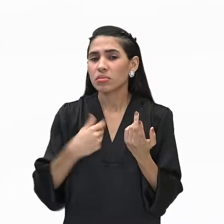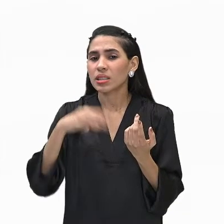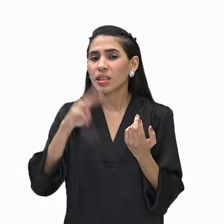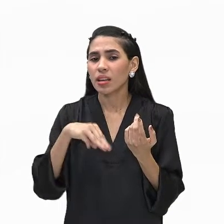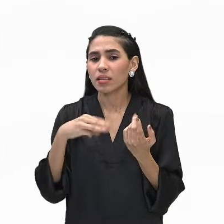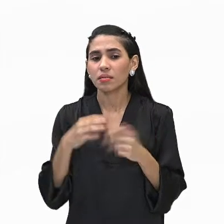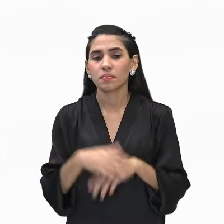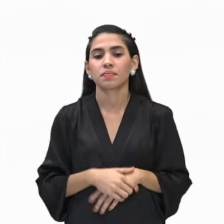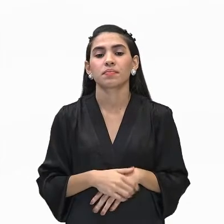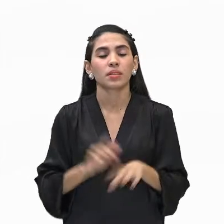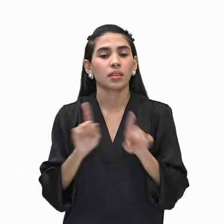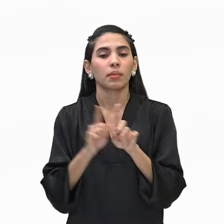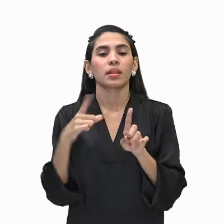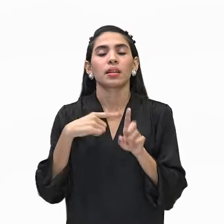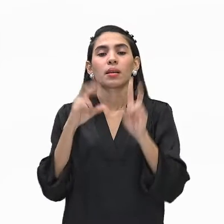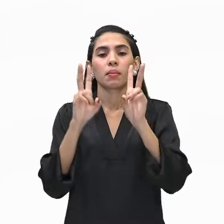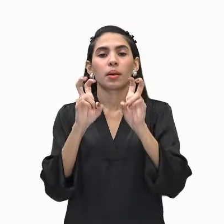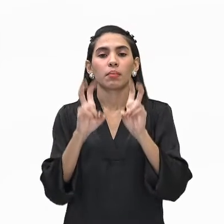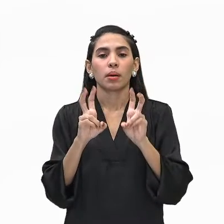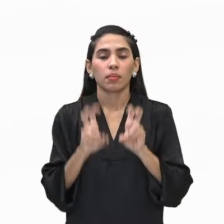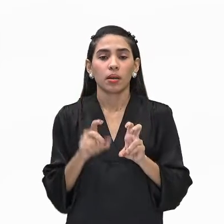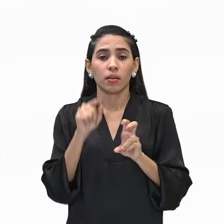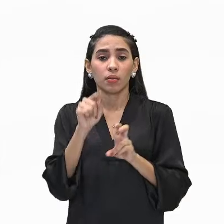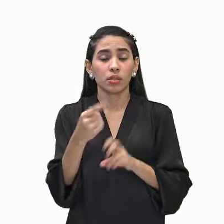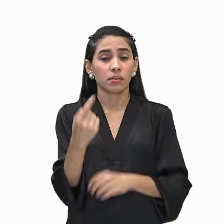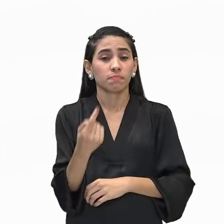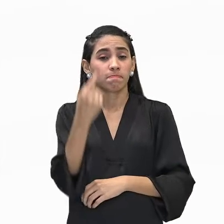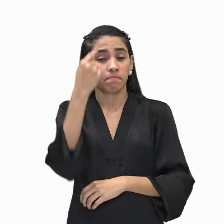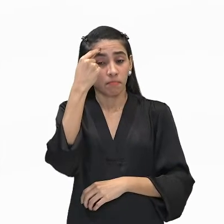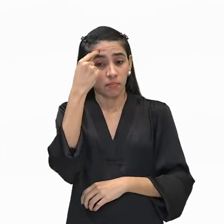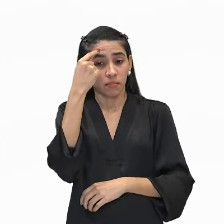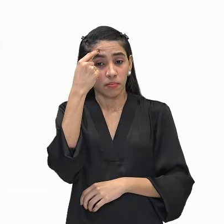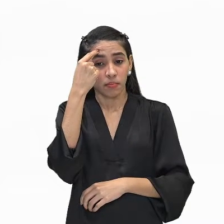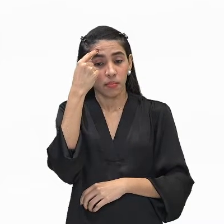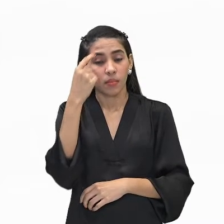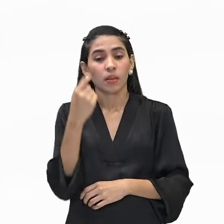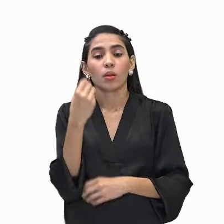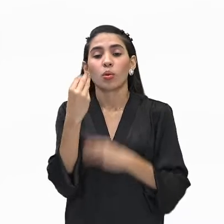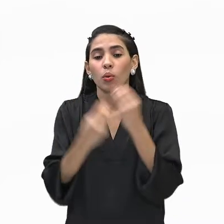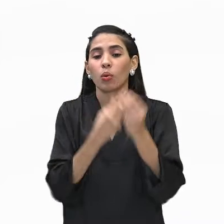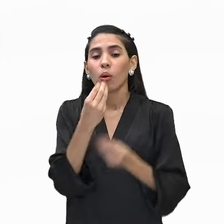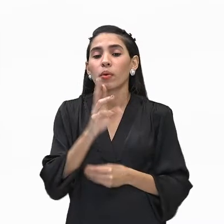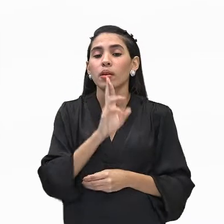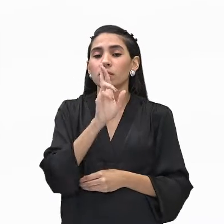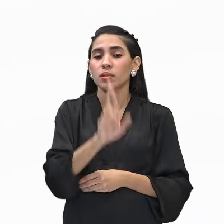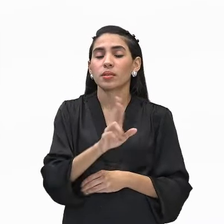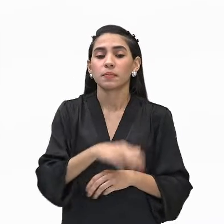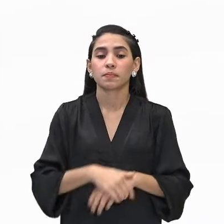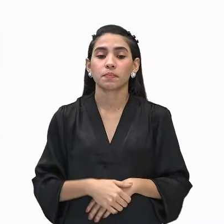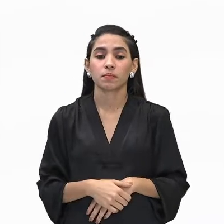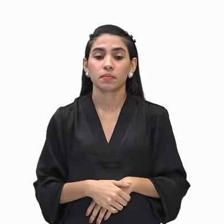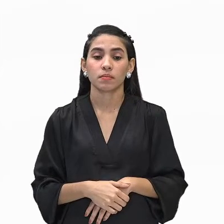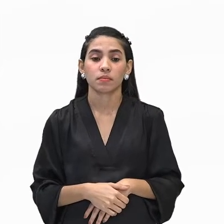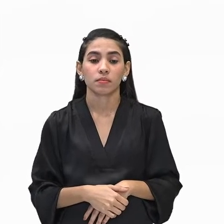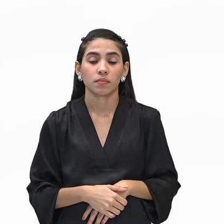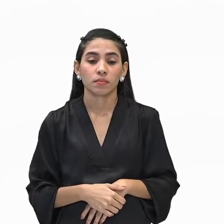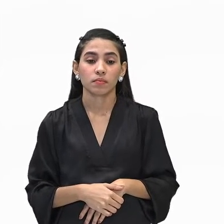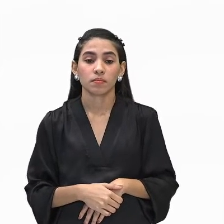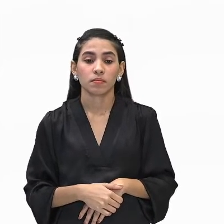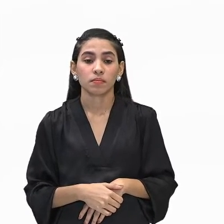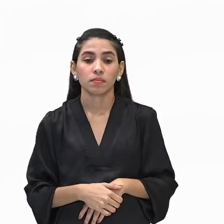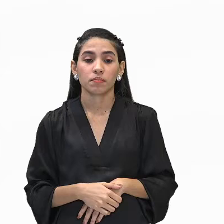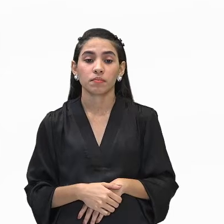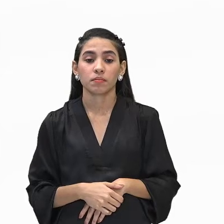alguns subtemas para a gente começar a pensar em como responder essa pergunta geradora. Subtema 1.